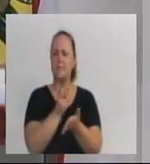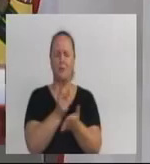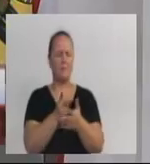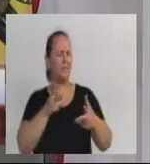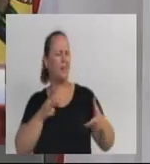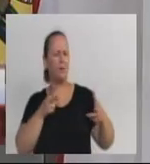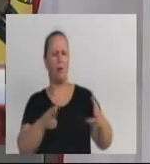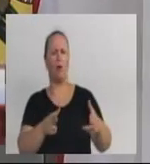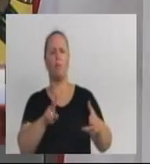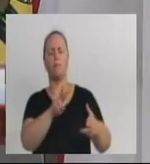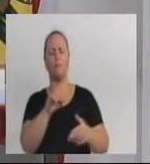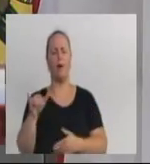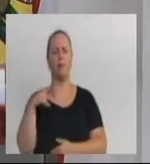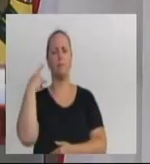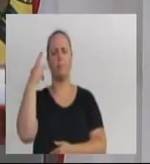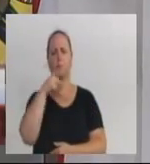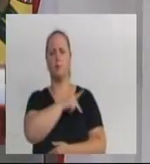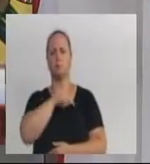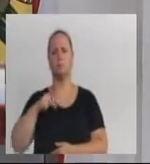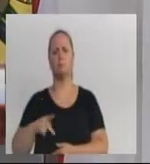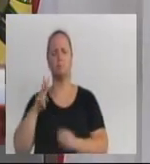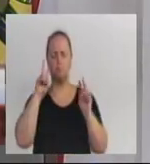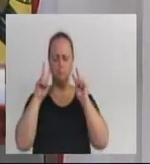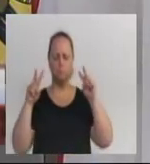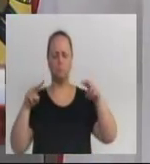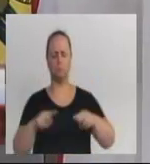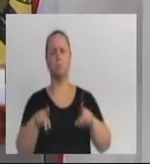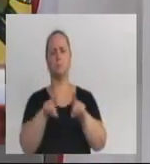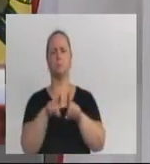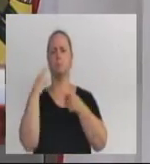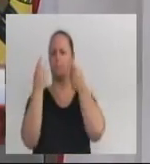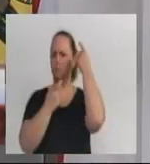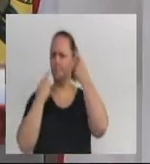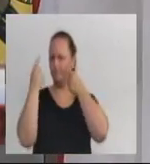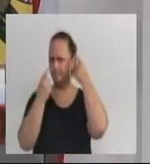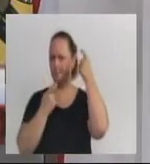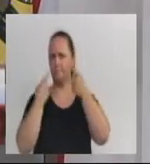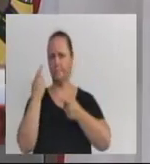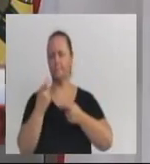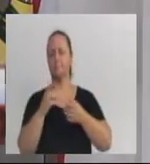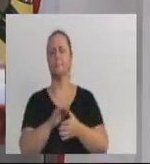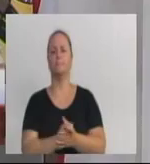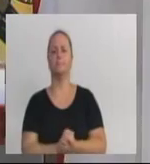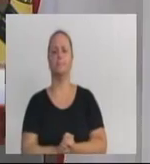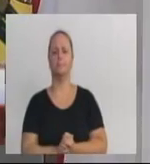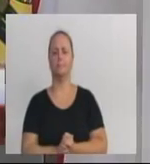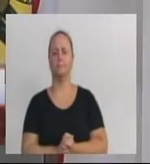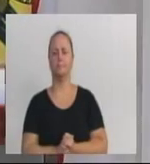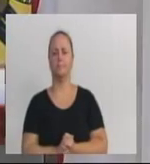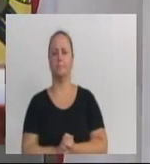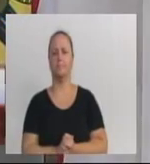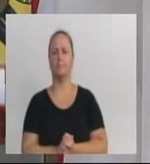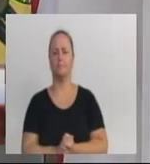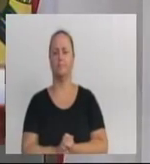nas políticas públicas, o nosso olhar e a nossa preocupação em todas as políticas públicas.